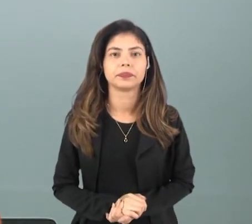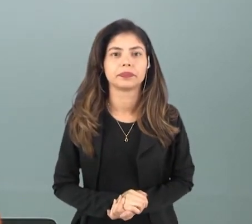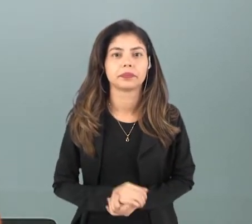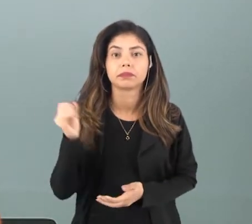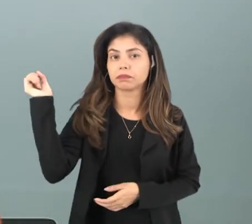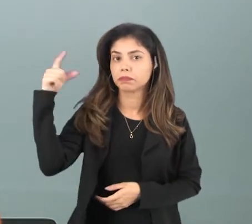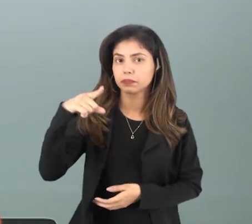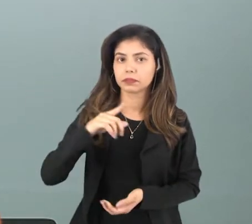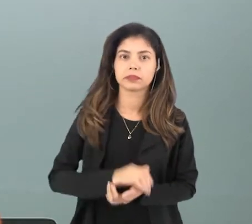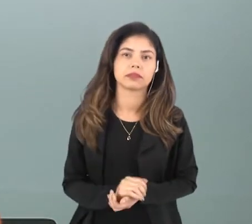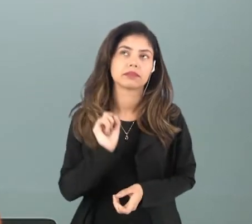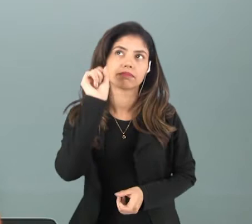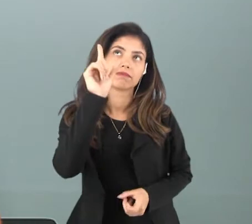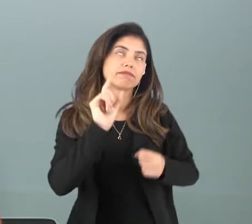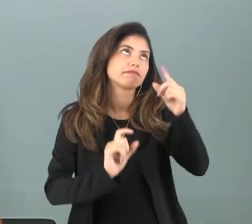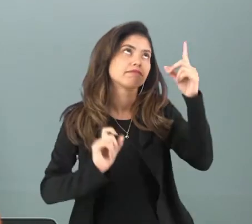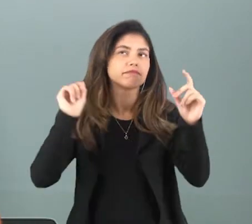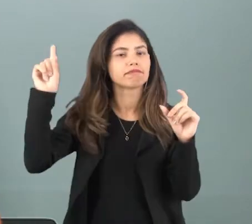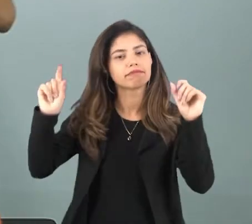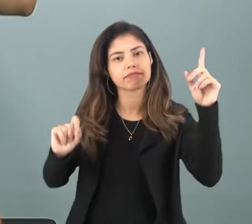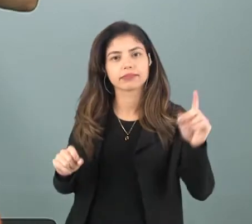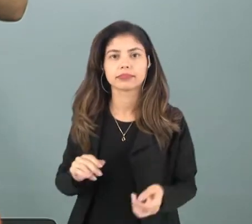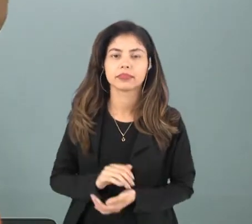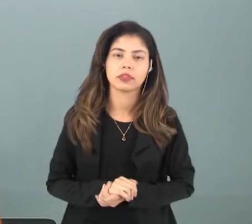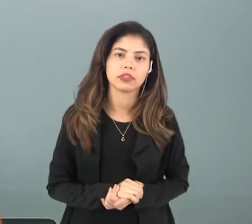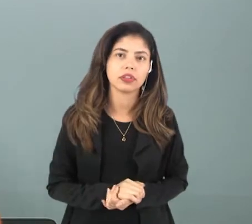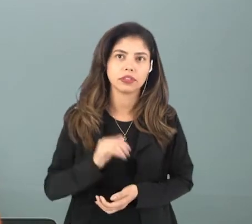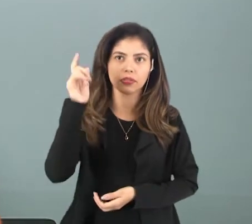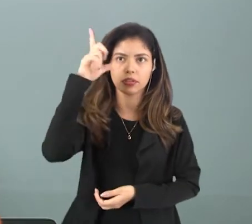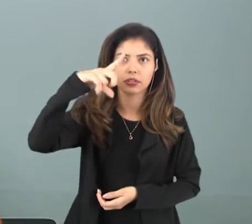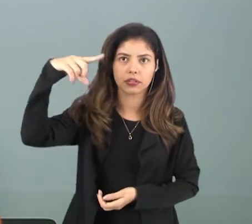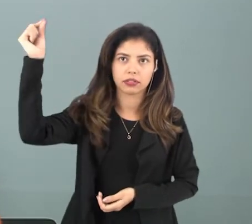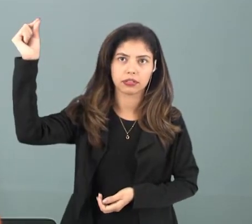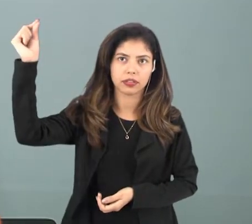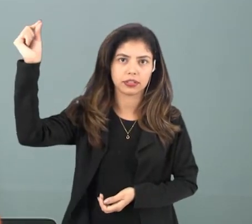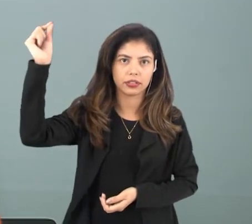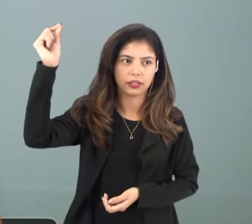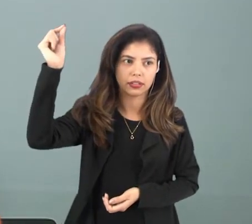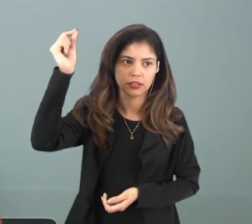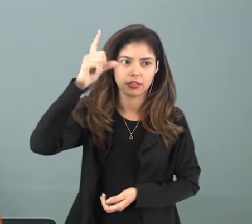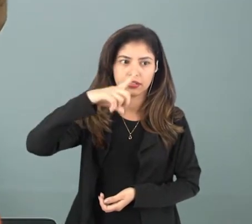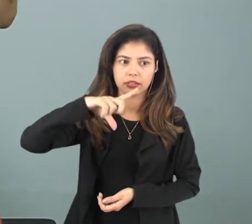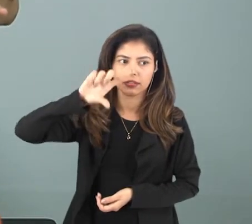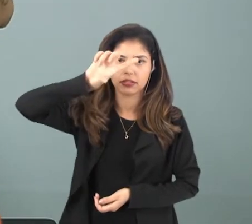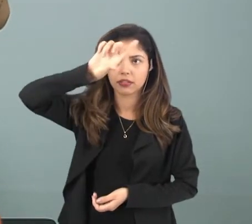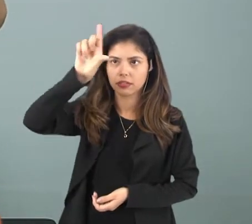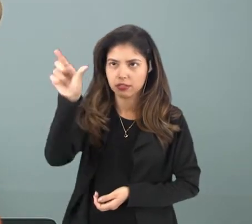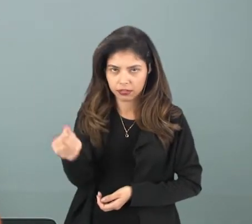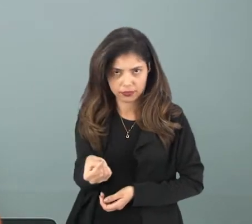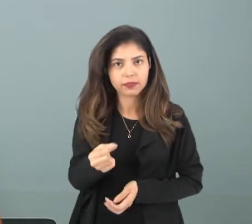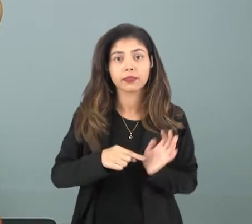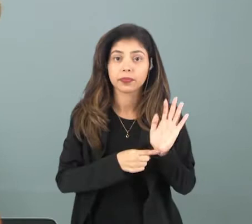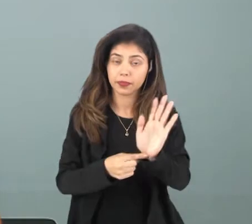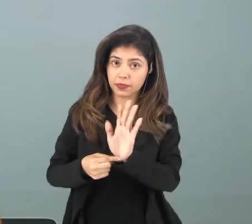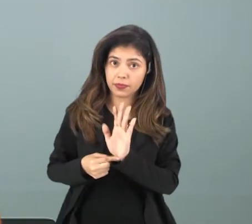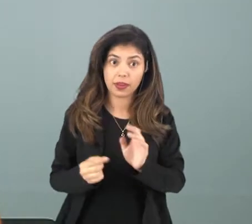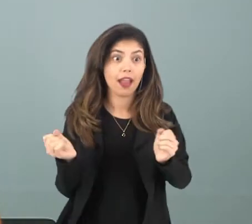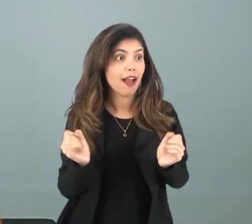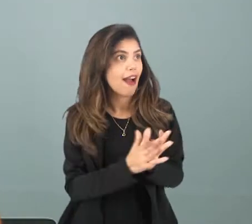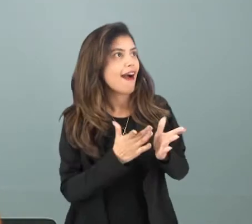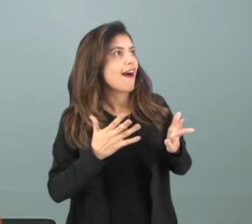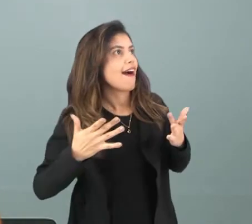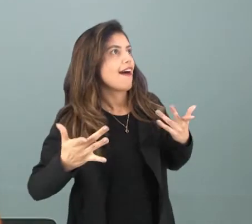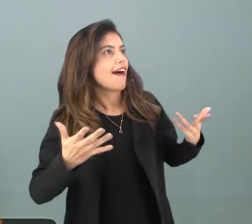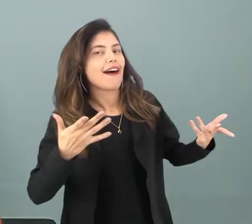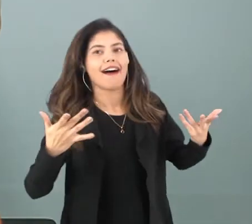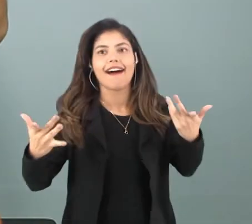sol, a iluminação das estrelas, né, da lua, a iluminação é coisas naturais. Mas quando eles vêm, eles ficam deslumbrados, né? Eles ficam